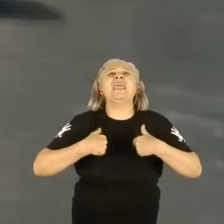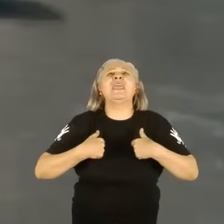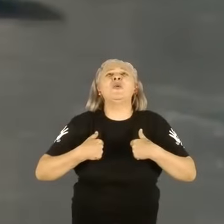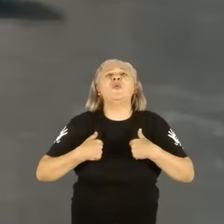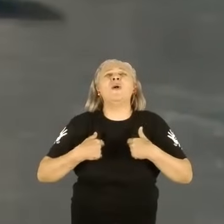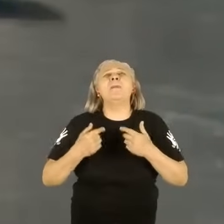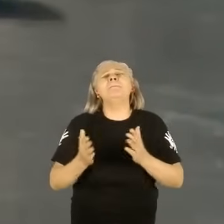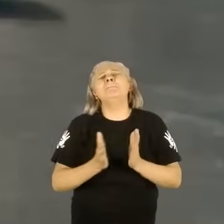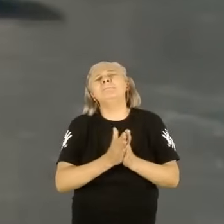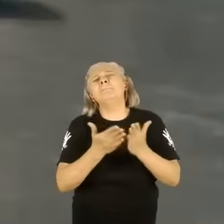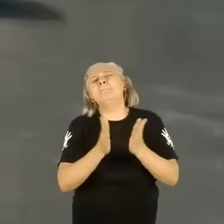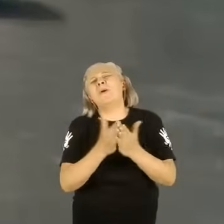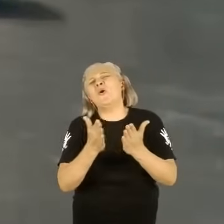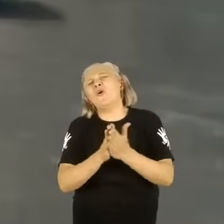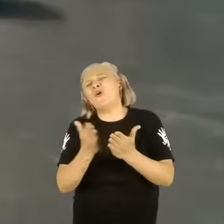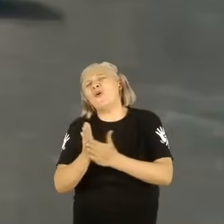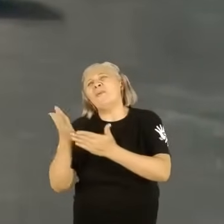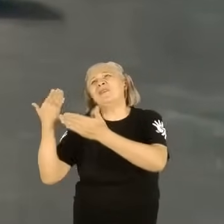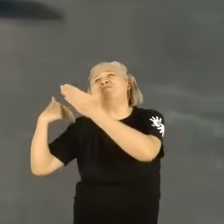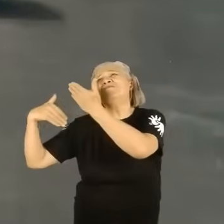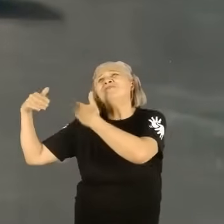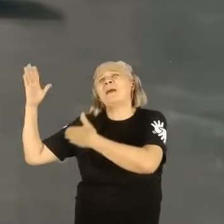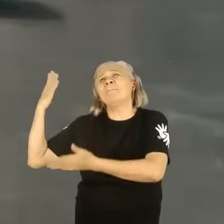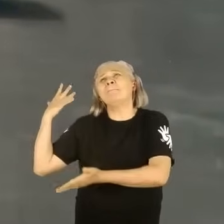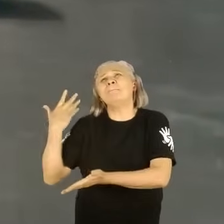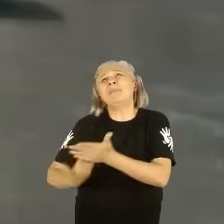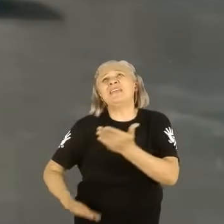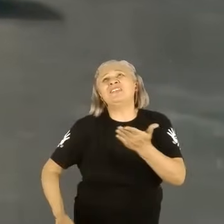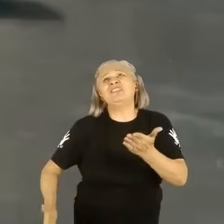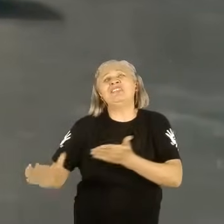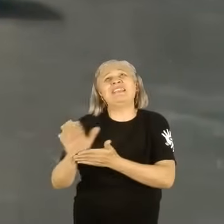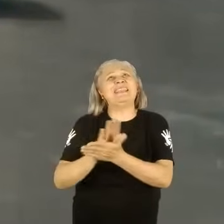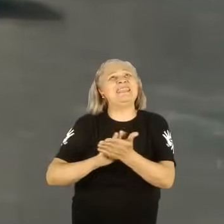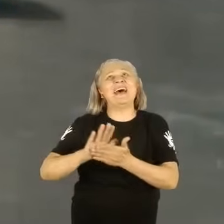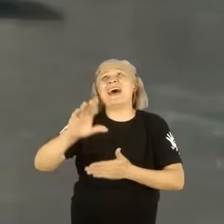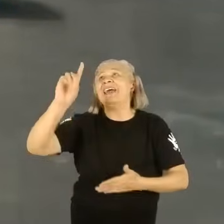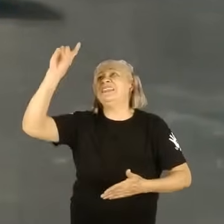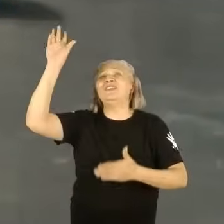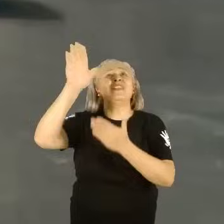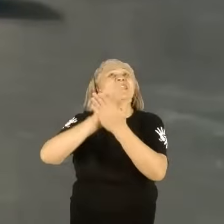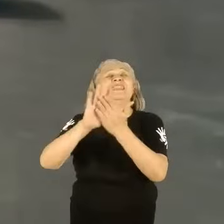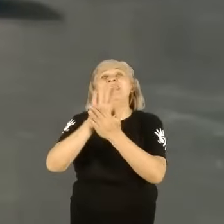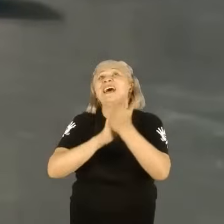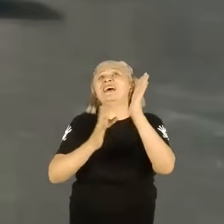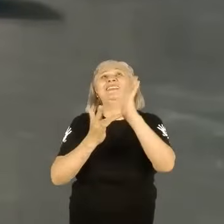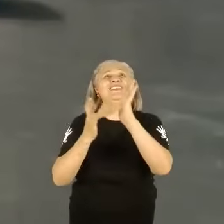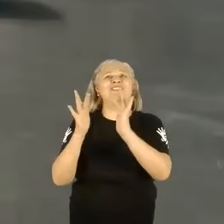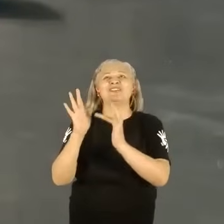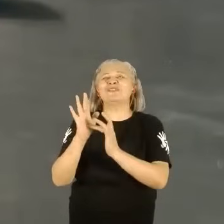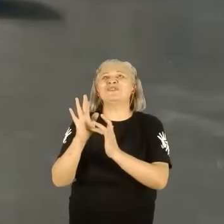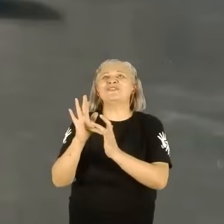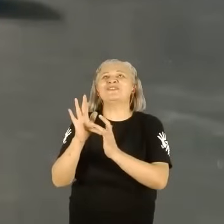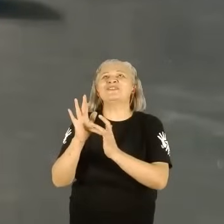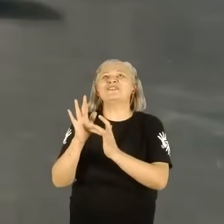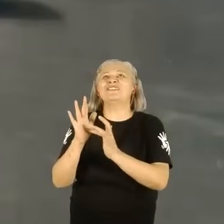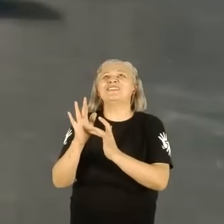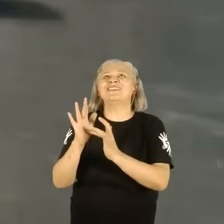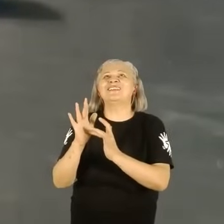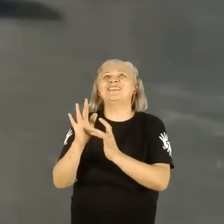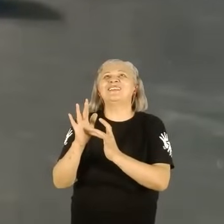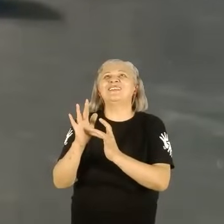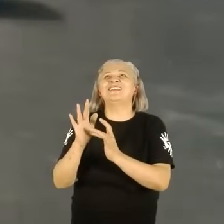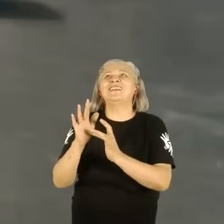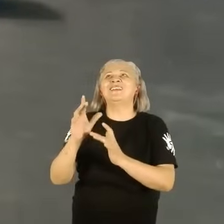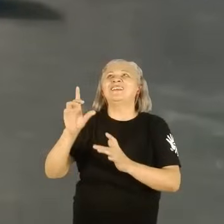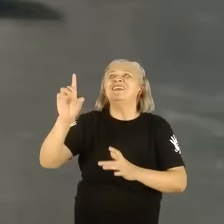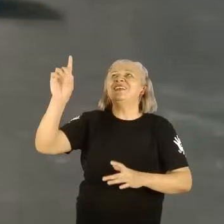perdido, sem Deus, sem Jesus, quando ele estendeu